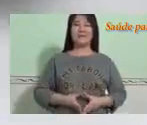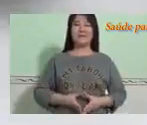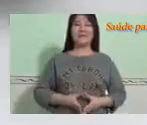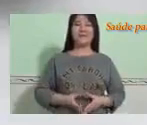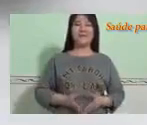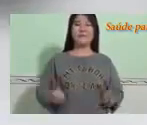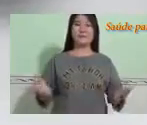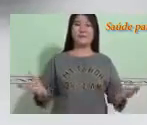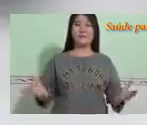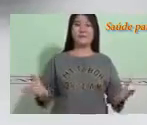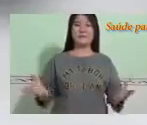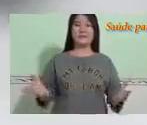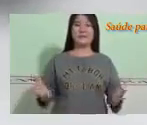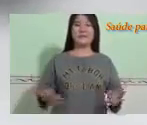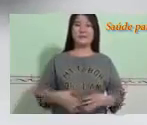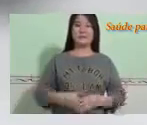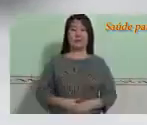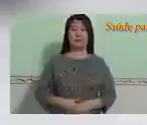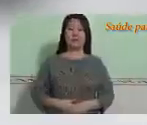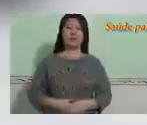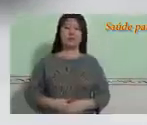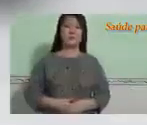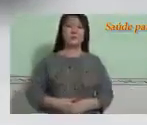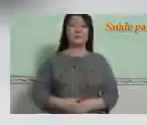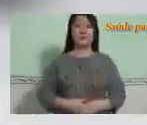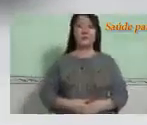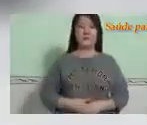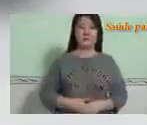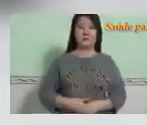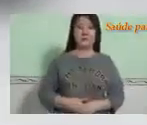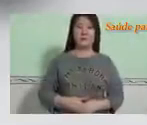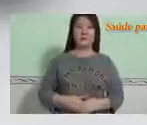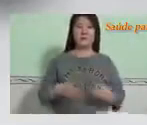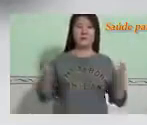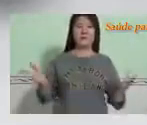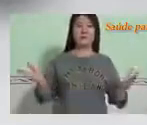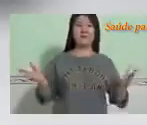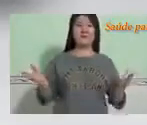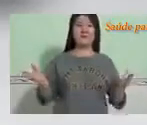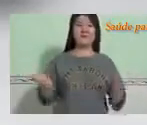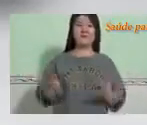o comportamento de risco, vírgula, respeitando a janela imunológica.